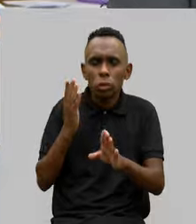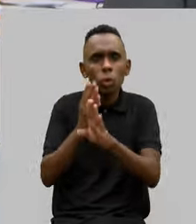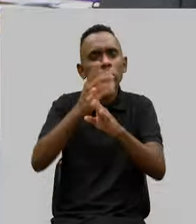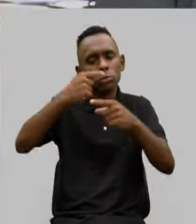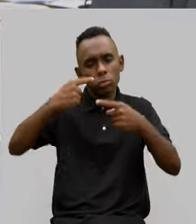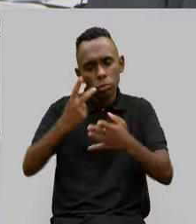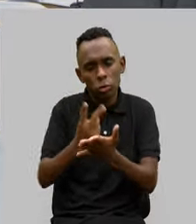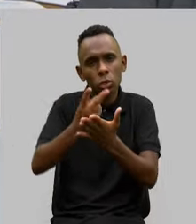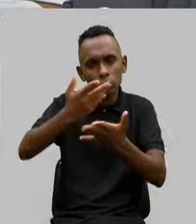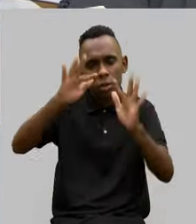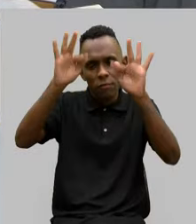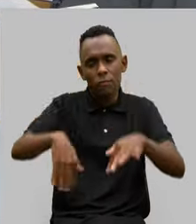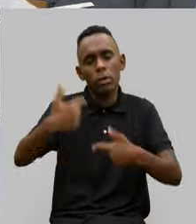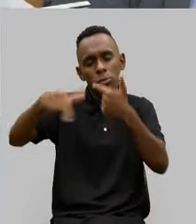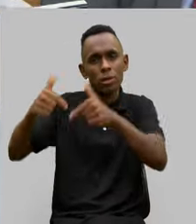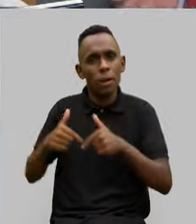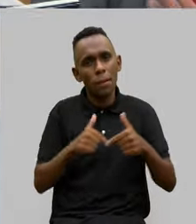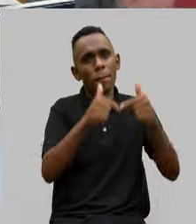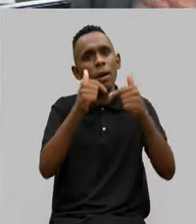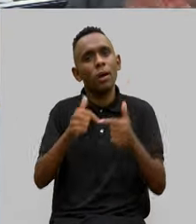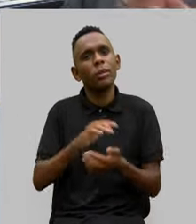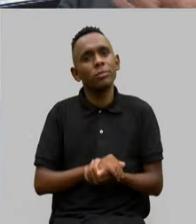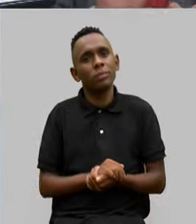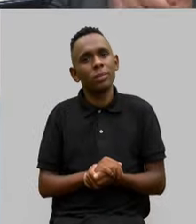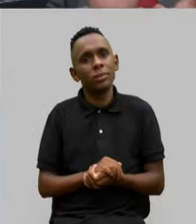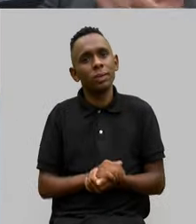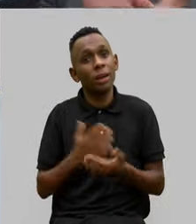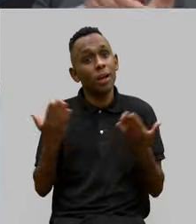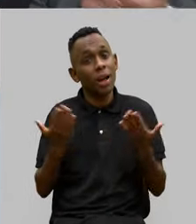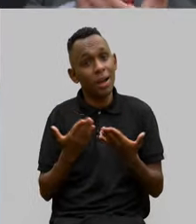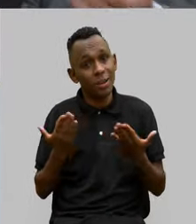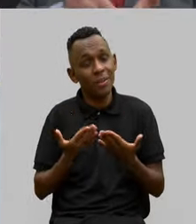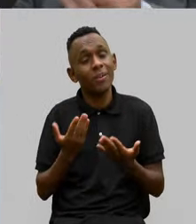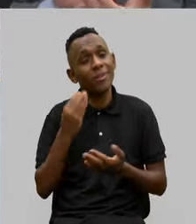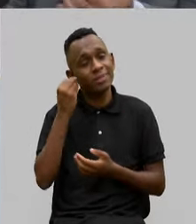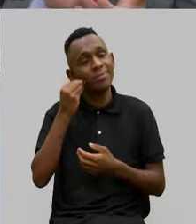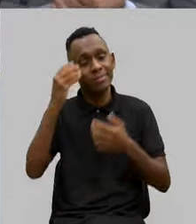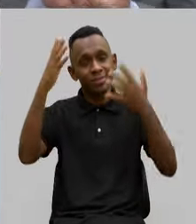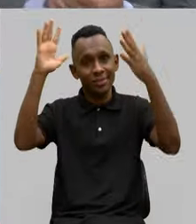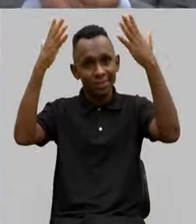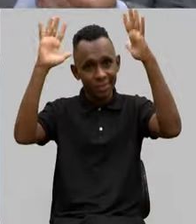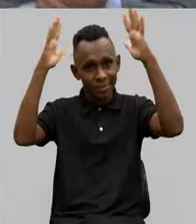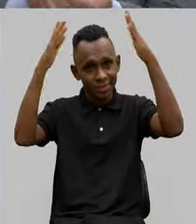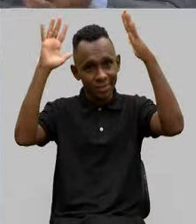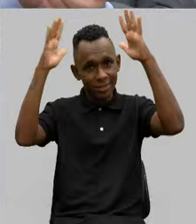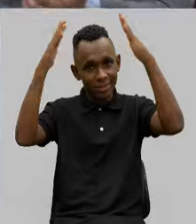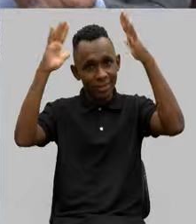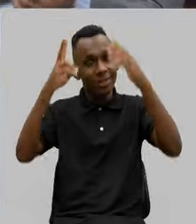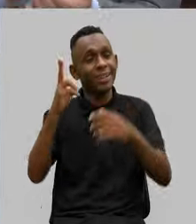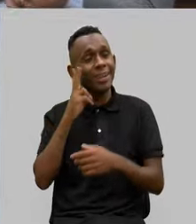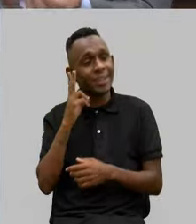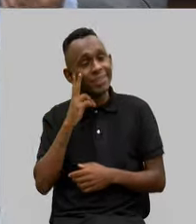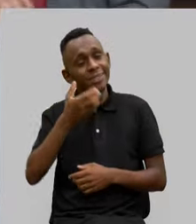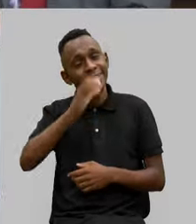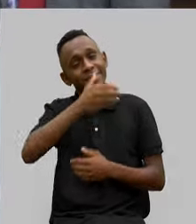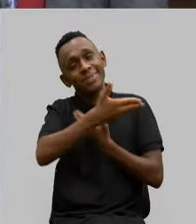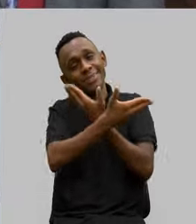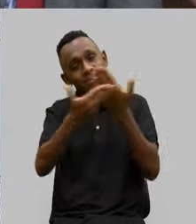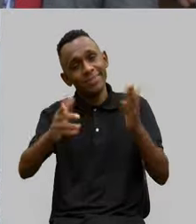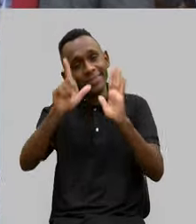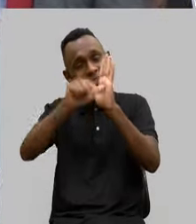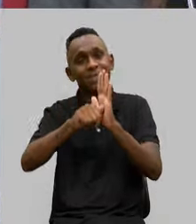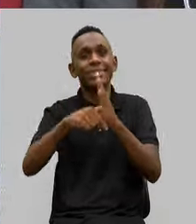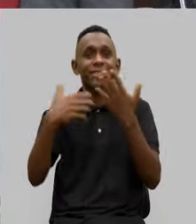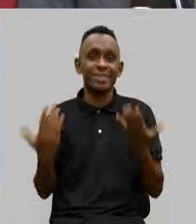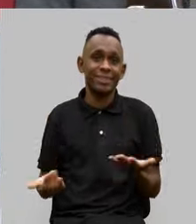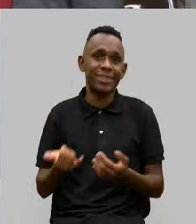da ata e encerro os trabalhos agora vamos cestar né atrasei a cervejinha de muita gente já tá suspenso né